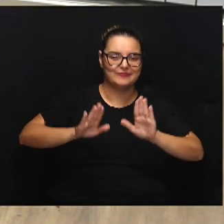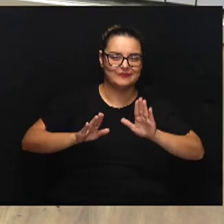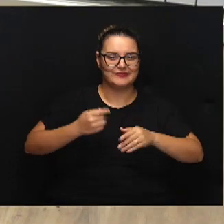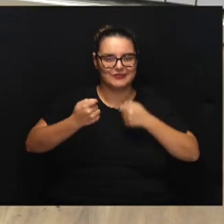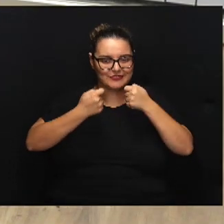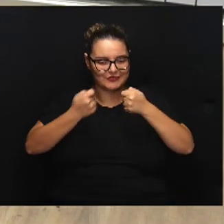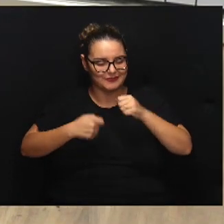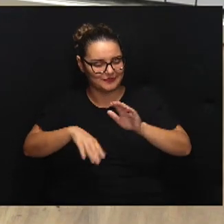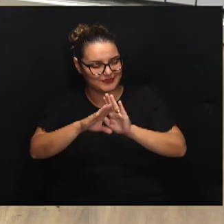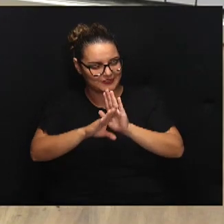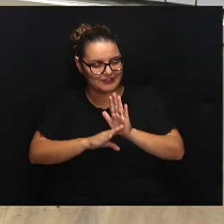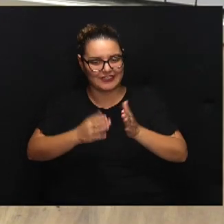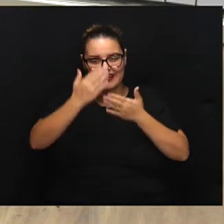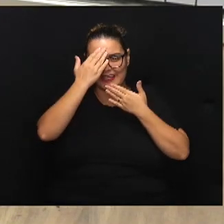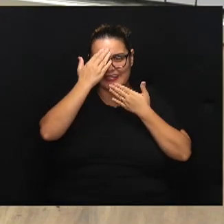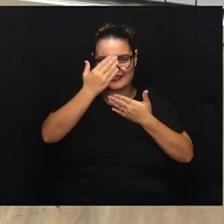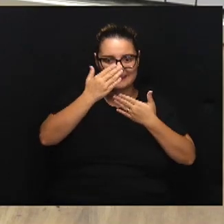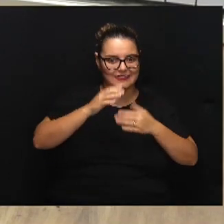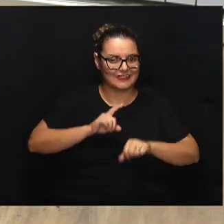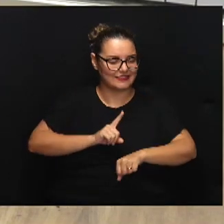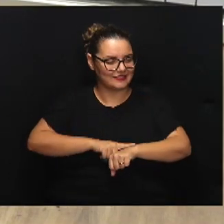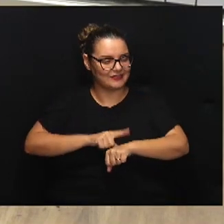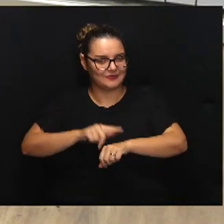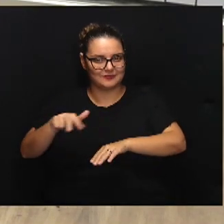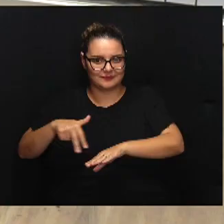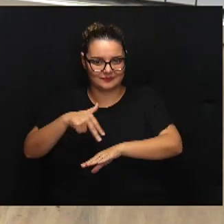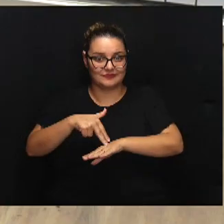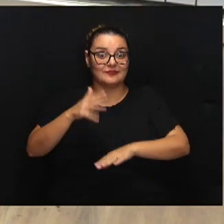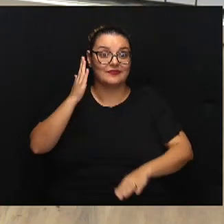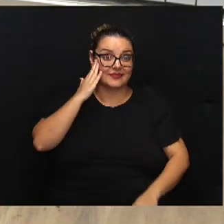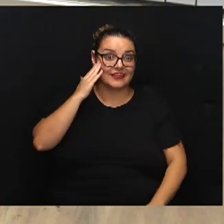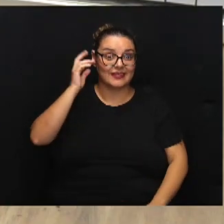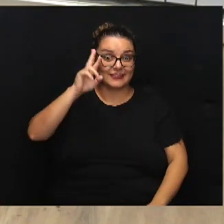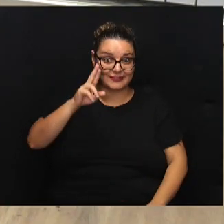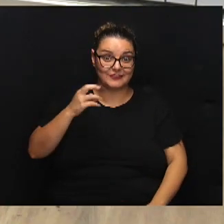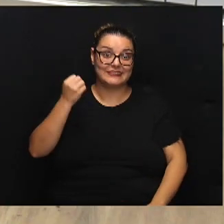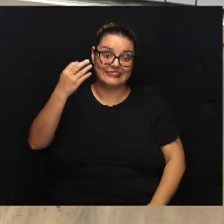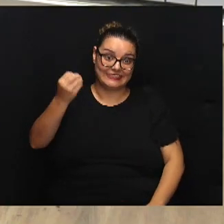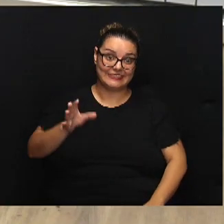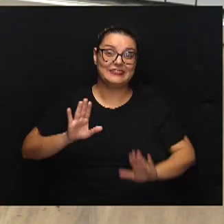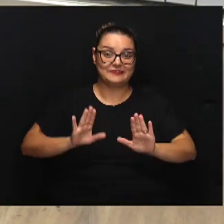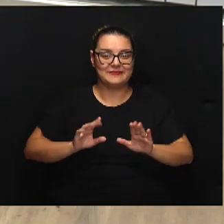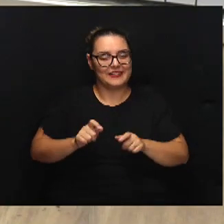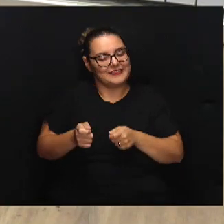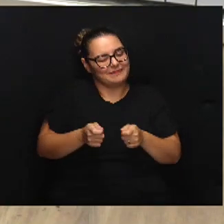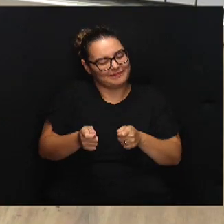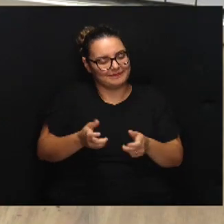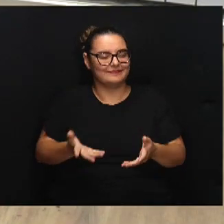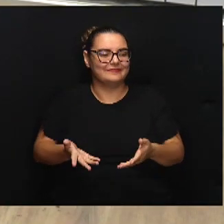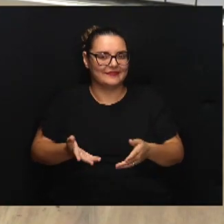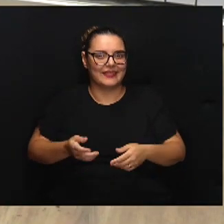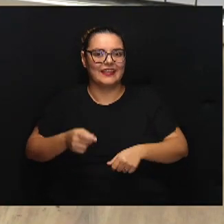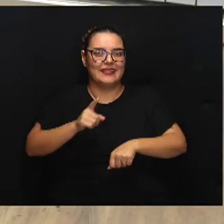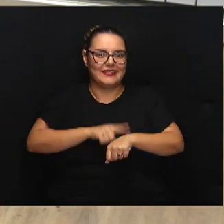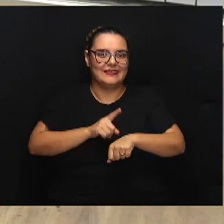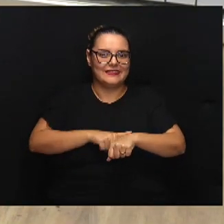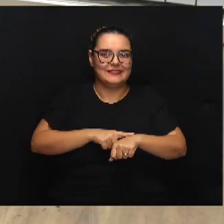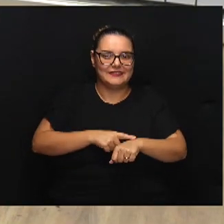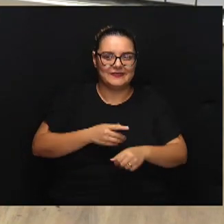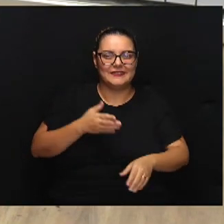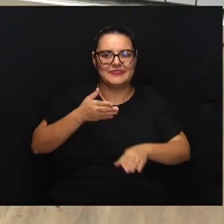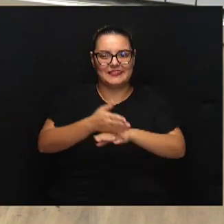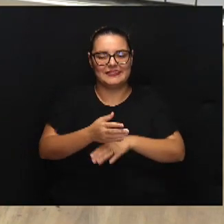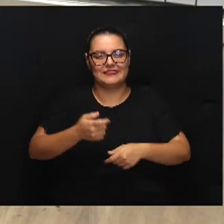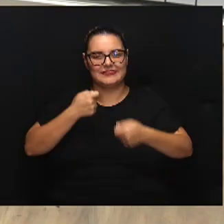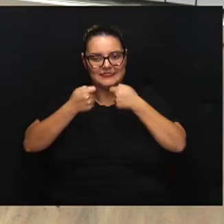e quero agradecer desde já a disponibilidade do seu tempo, que eu sei que a senhora tem uma viagem, mas reservou aí uma horinha para poder participar aqui do